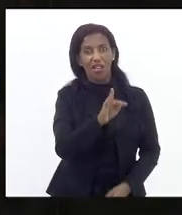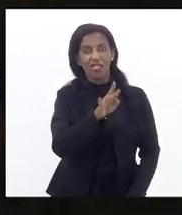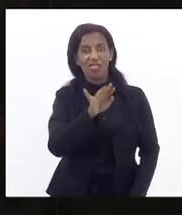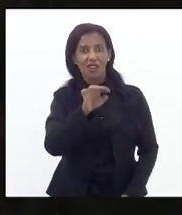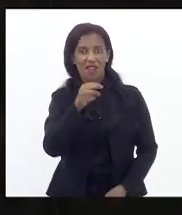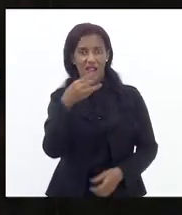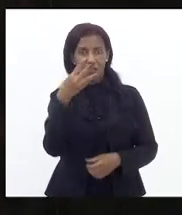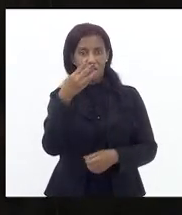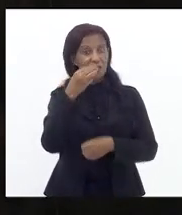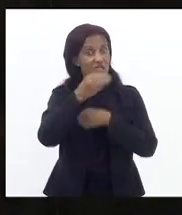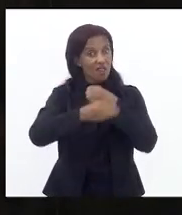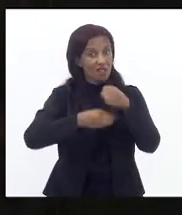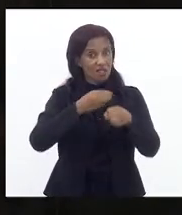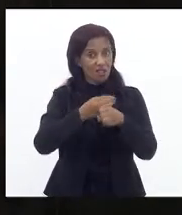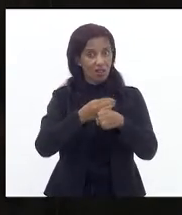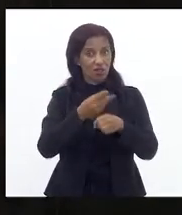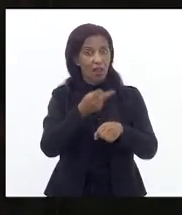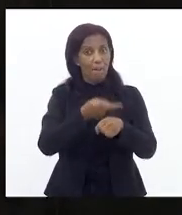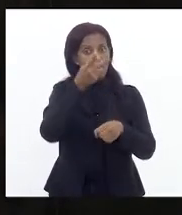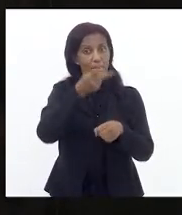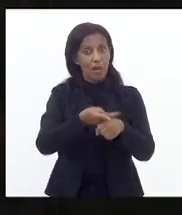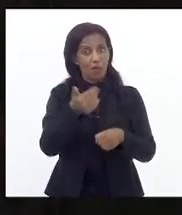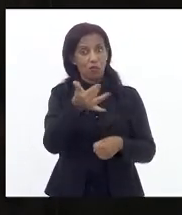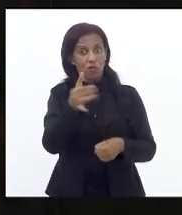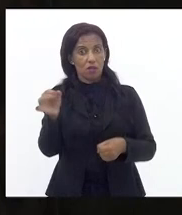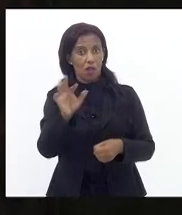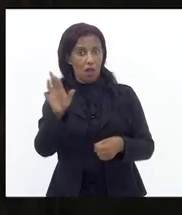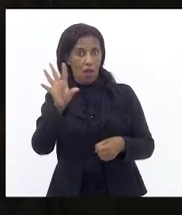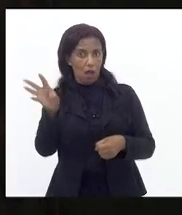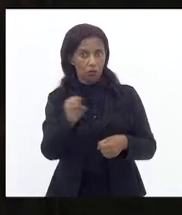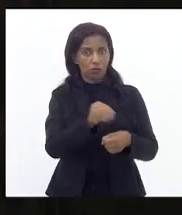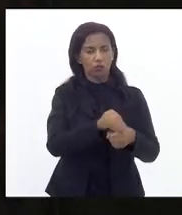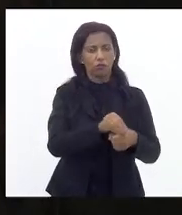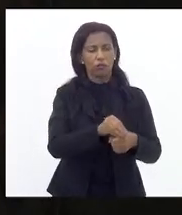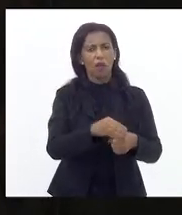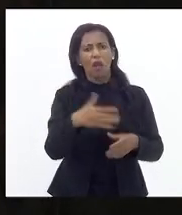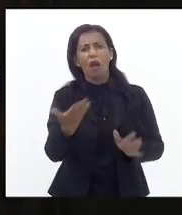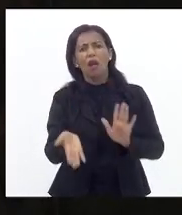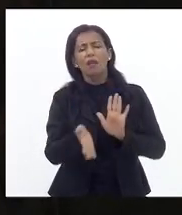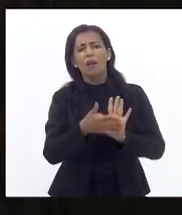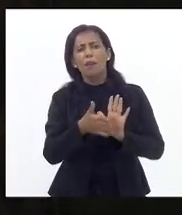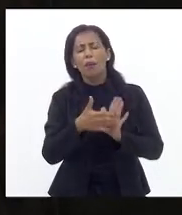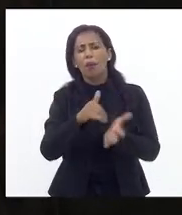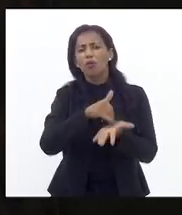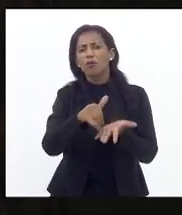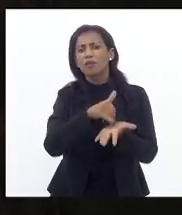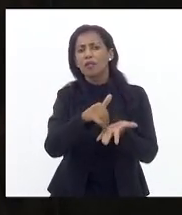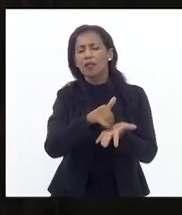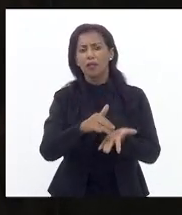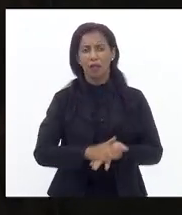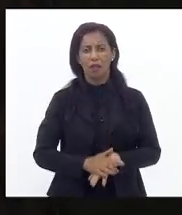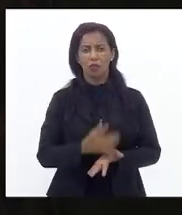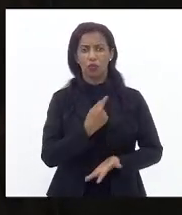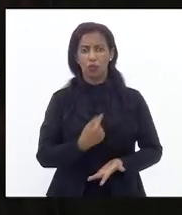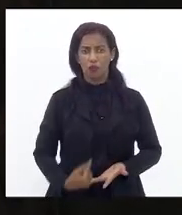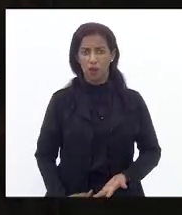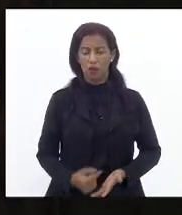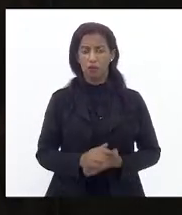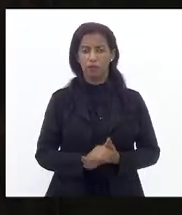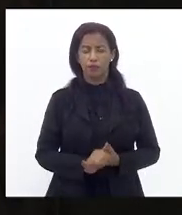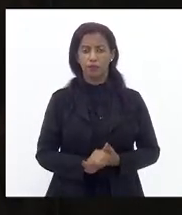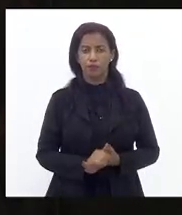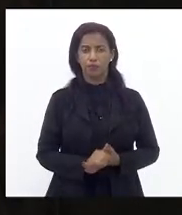se a ideia recuperação do rio não é por aqui cadê a proposta do Senhor secretário do governo